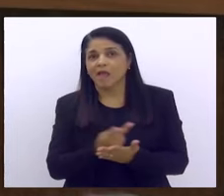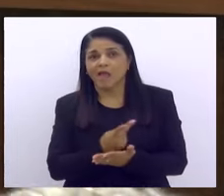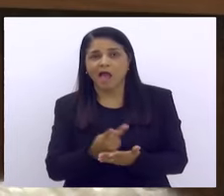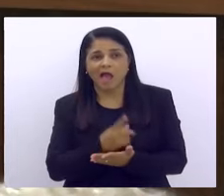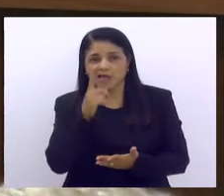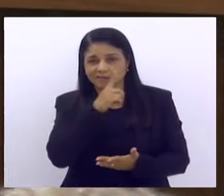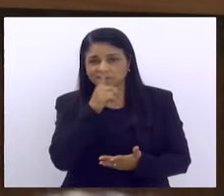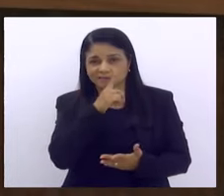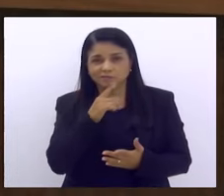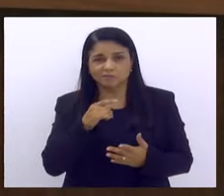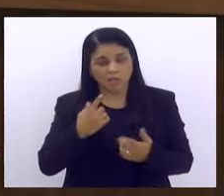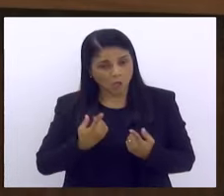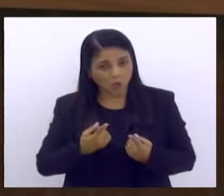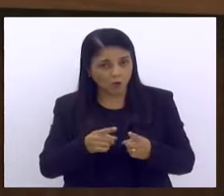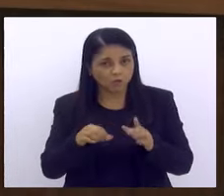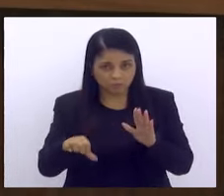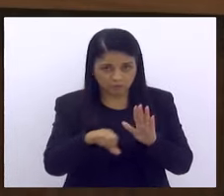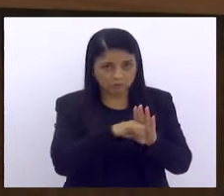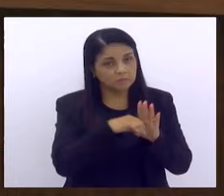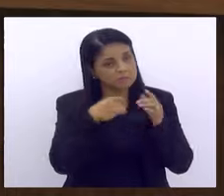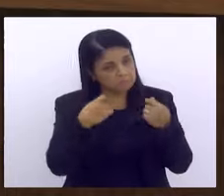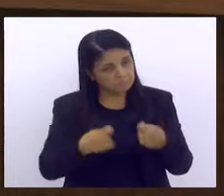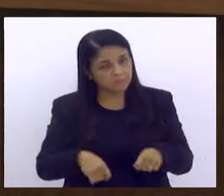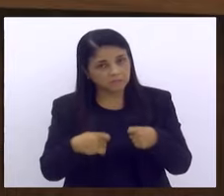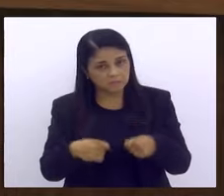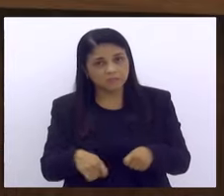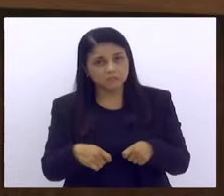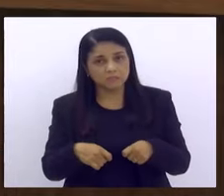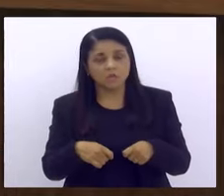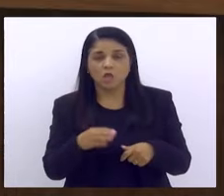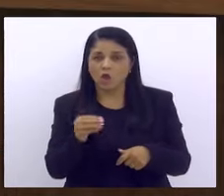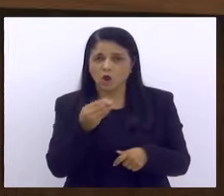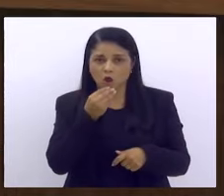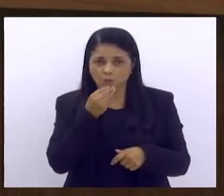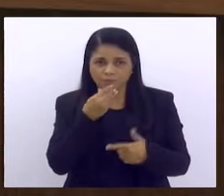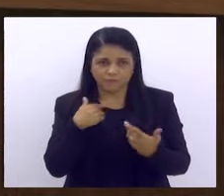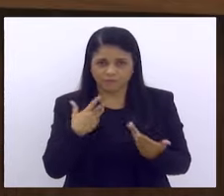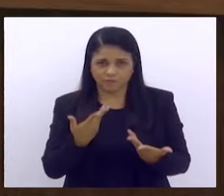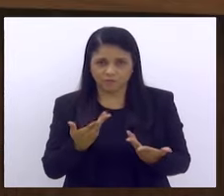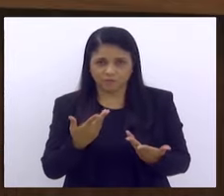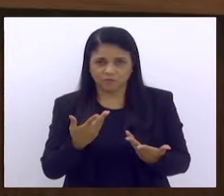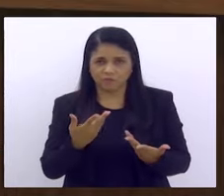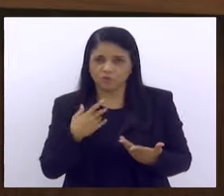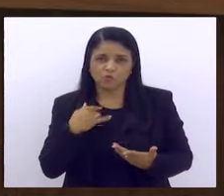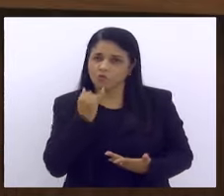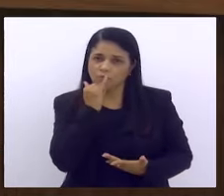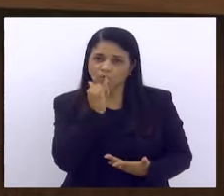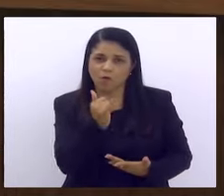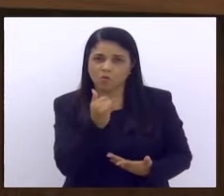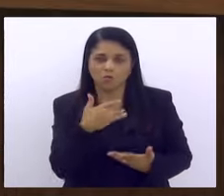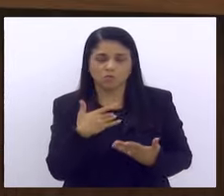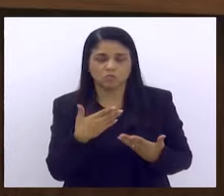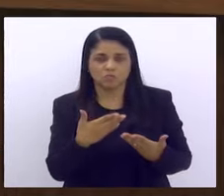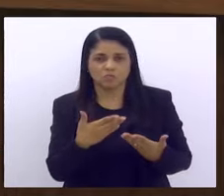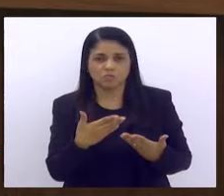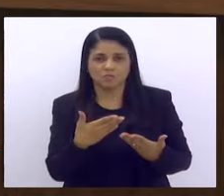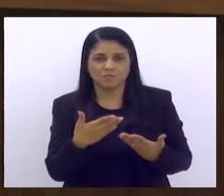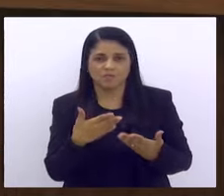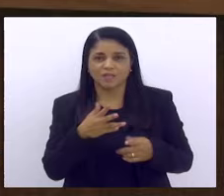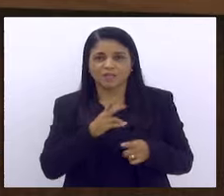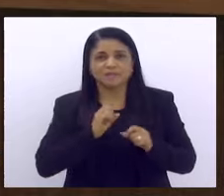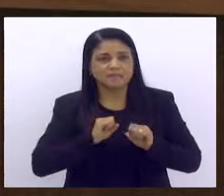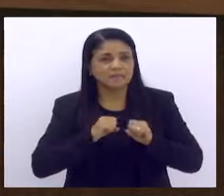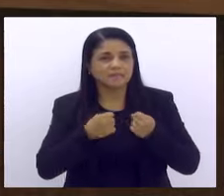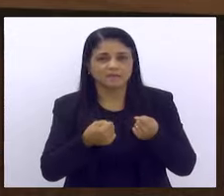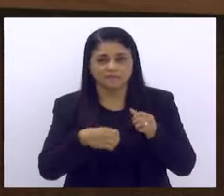a criminalidade, e a gente precisa combater, óbvio, ninguém aqui está falando em favor de